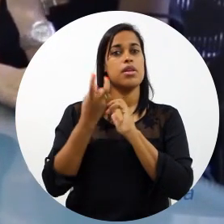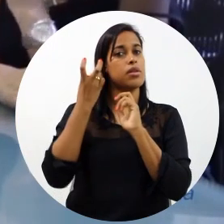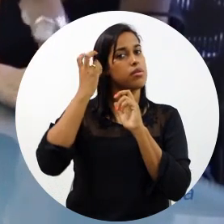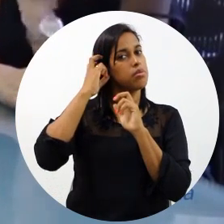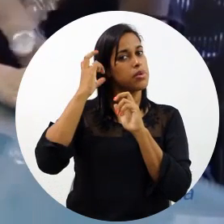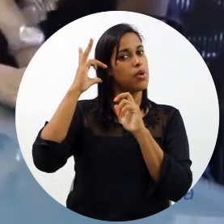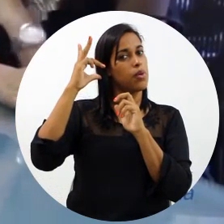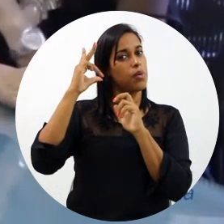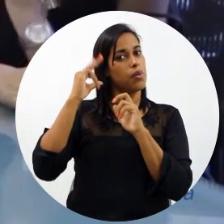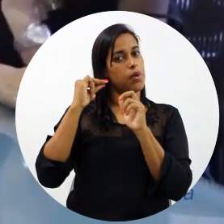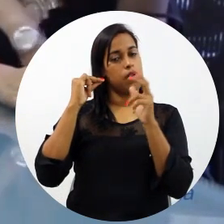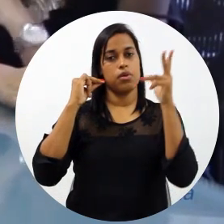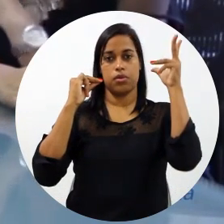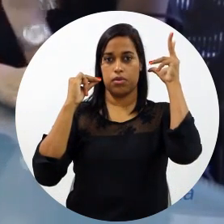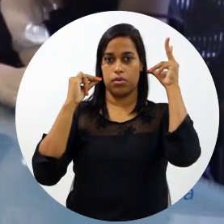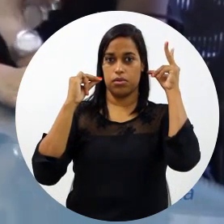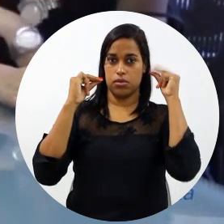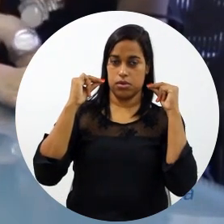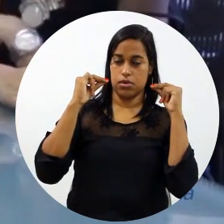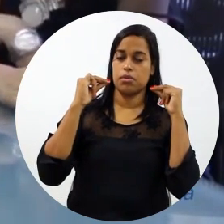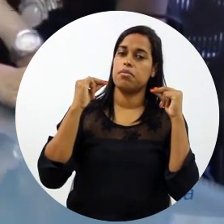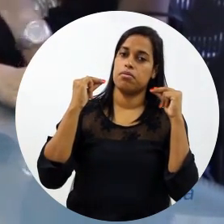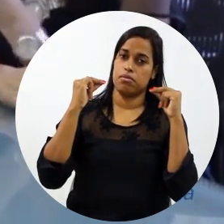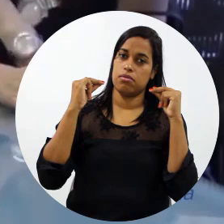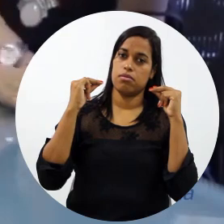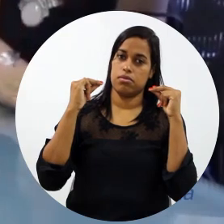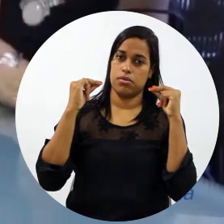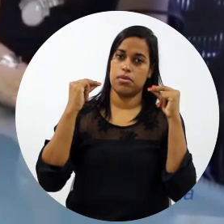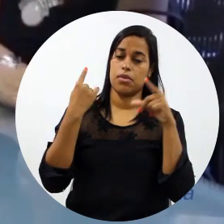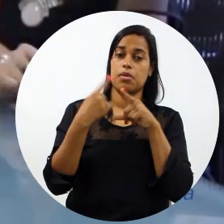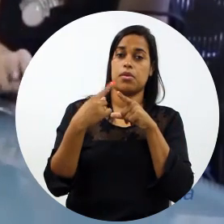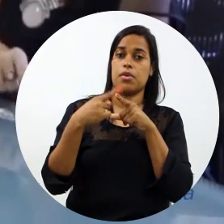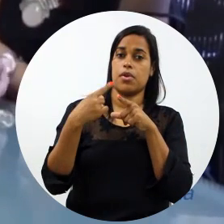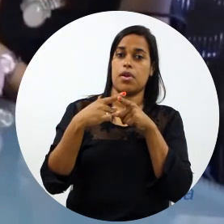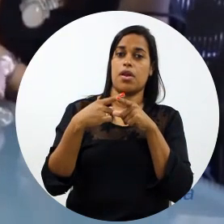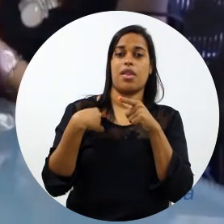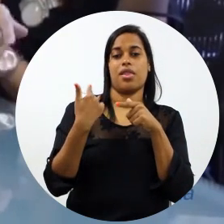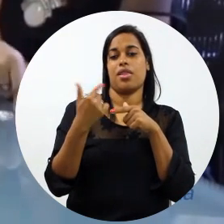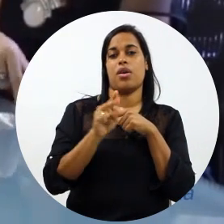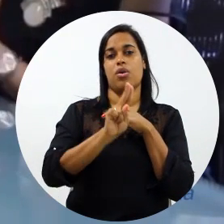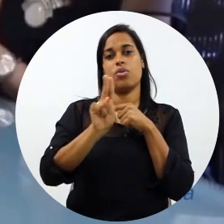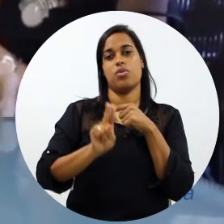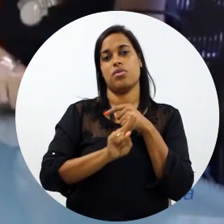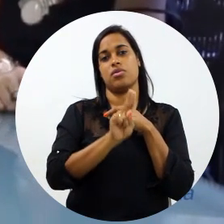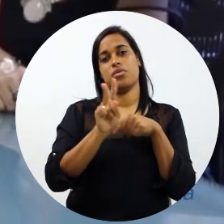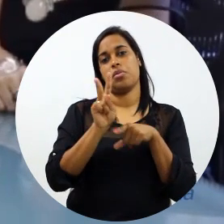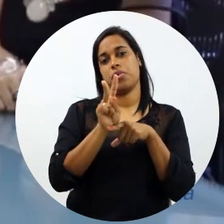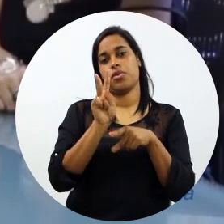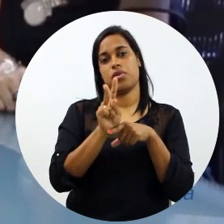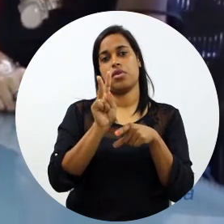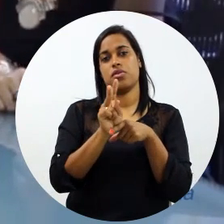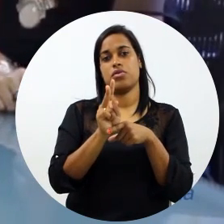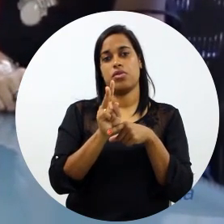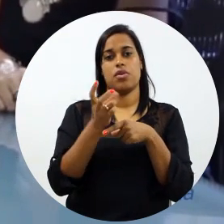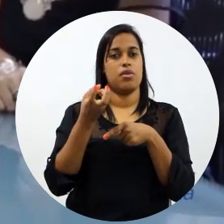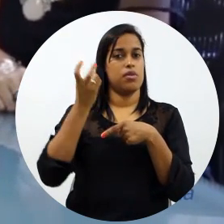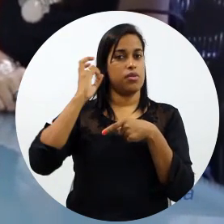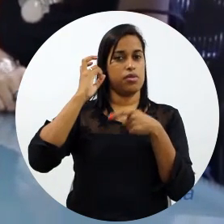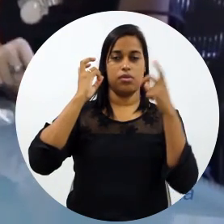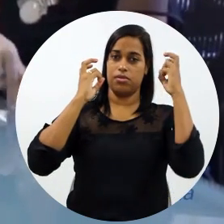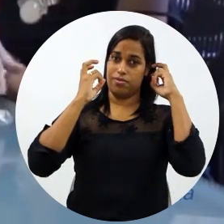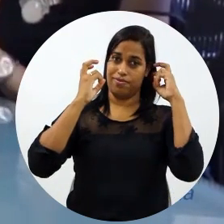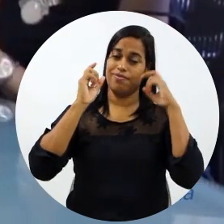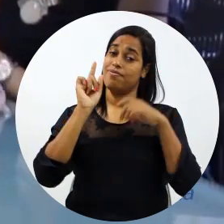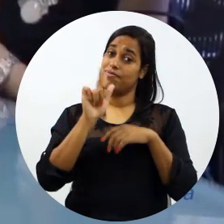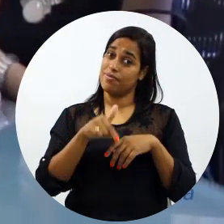audição, das duas audições, dos dois ouvidos, por conta de não uso do protetor auricular.